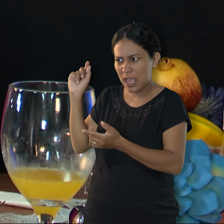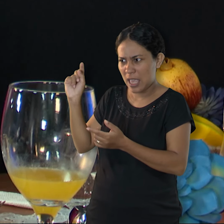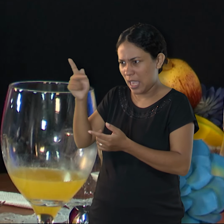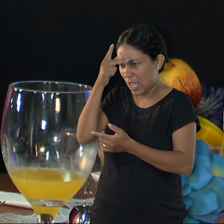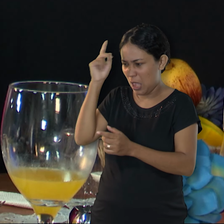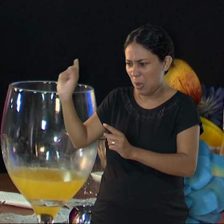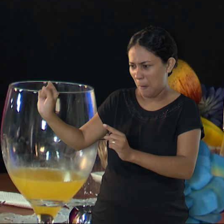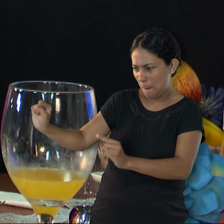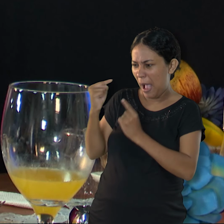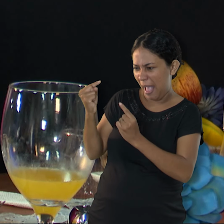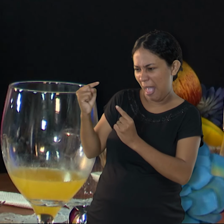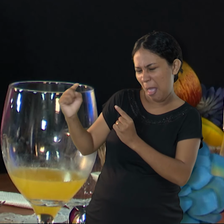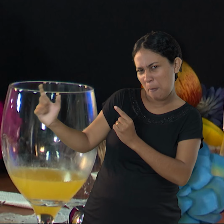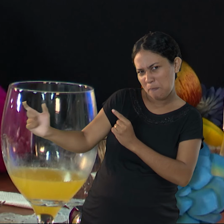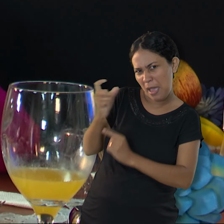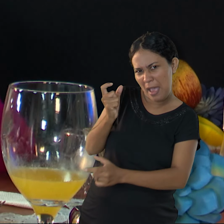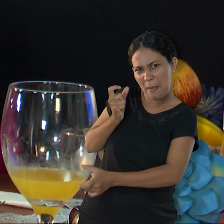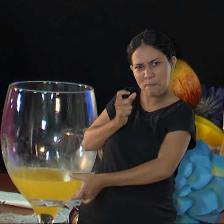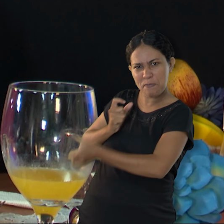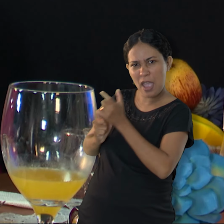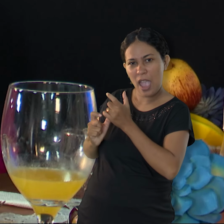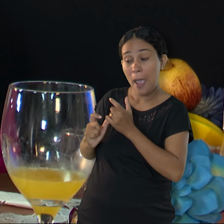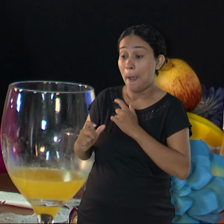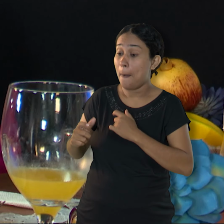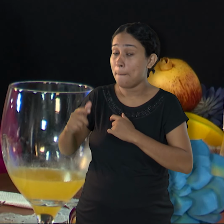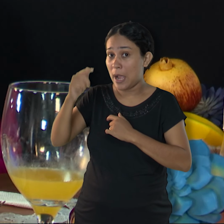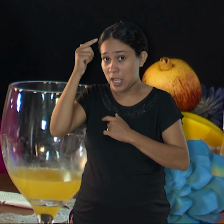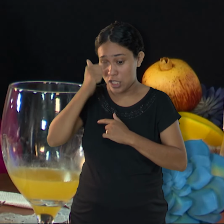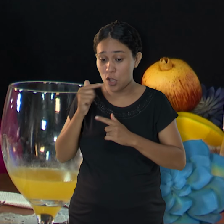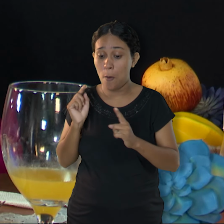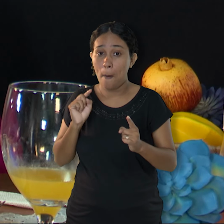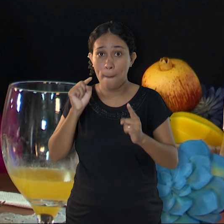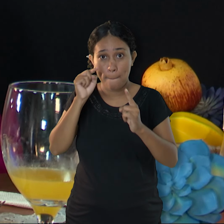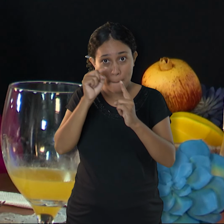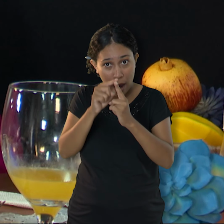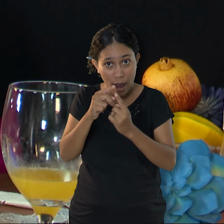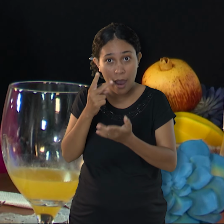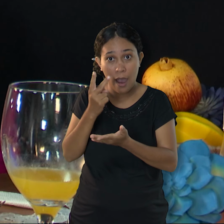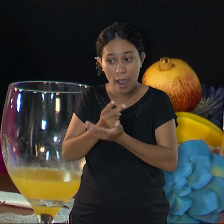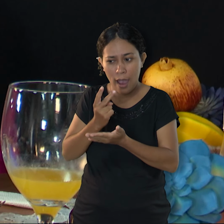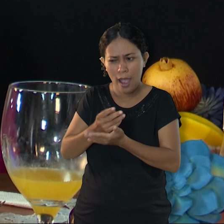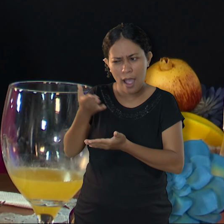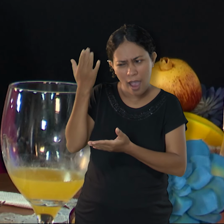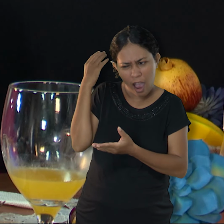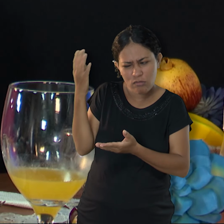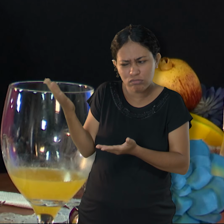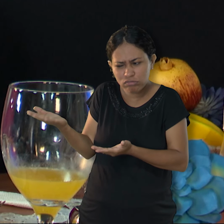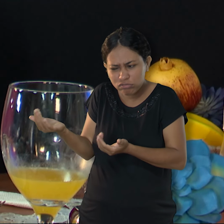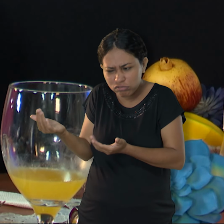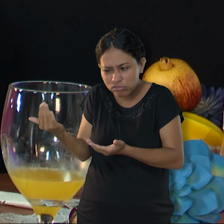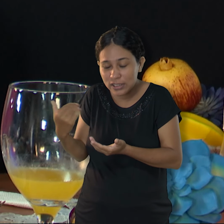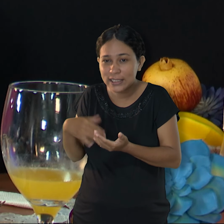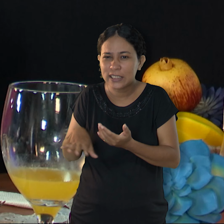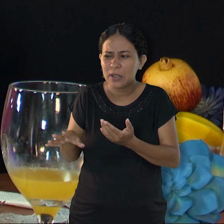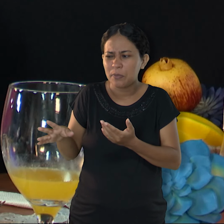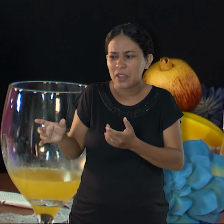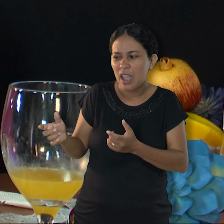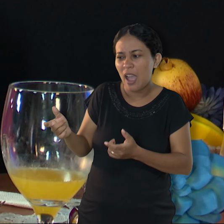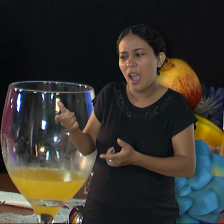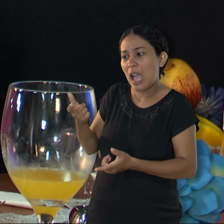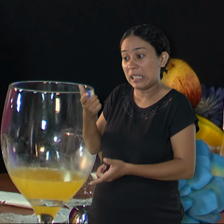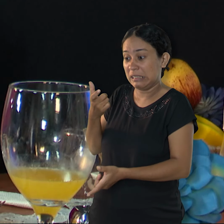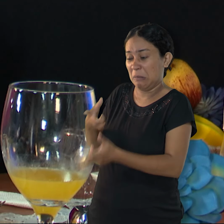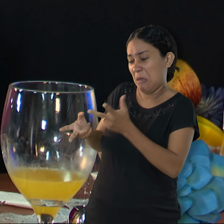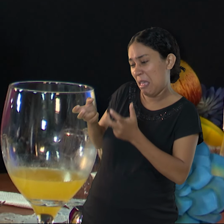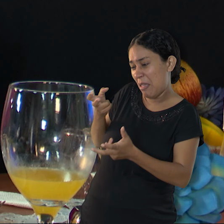a cumprir, né? Se um dia... E você vai aprendendo. Quando a gente é mais novo, a gente liga muito o que as pessoas falam. E com a maturidade, você vai vendo que